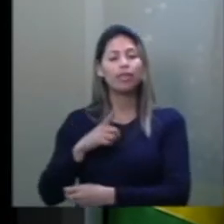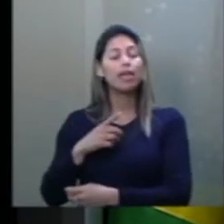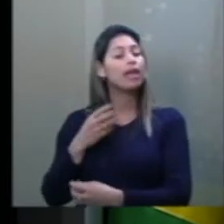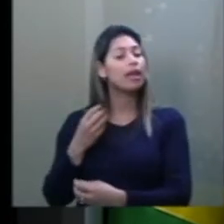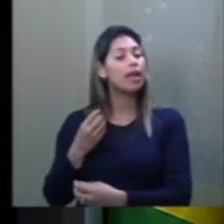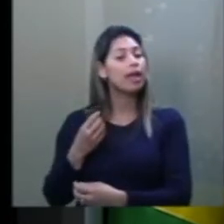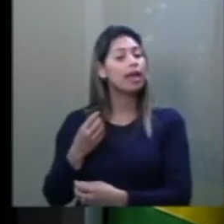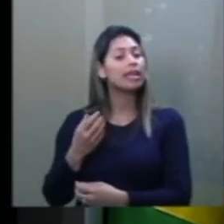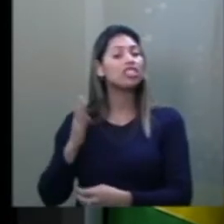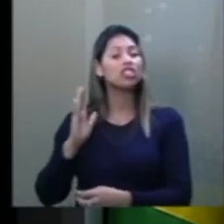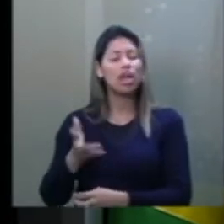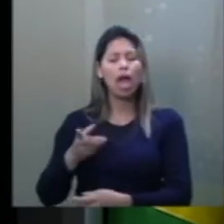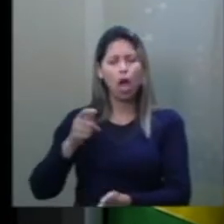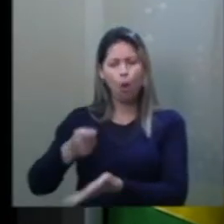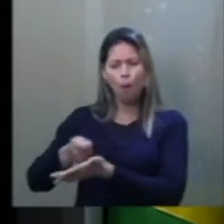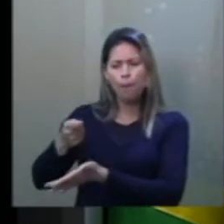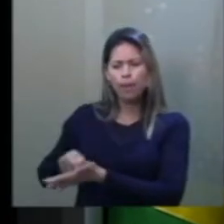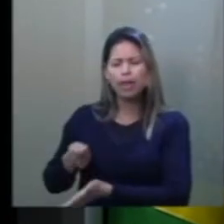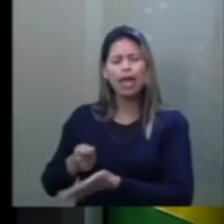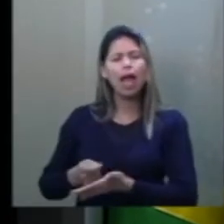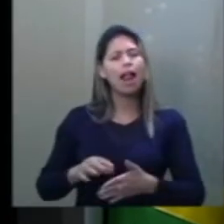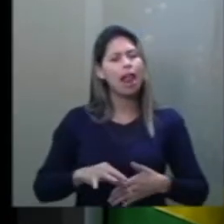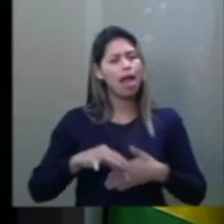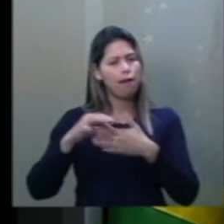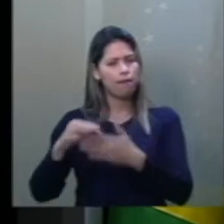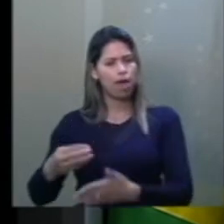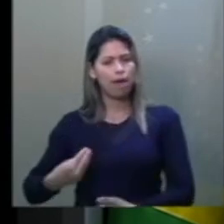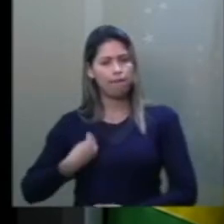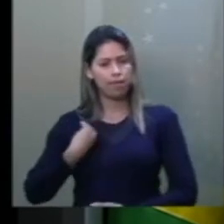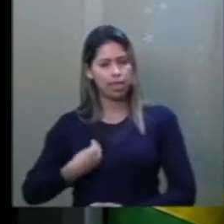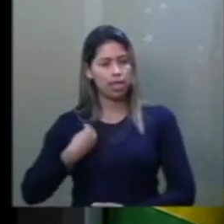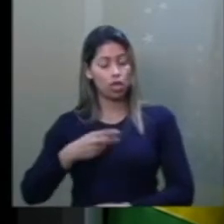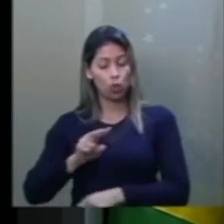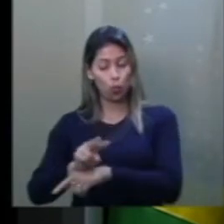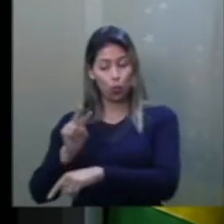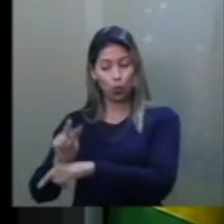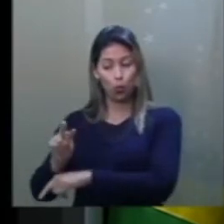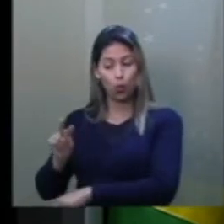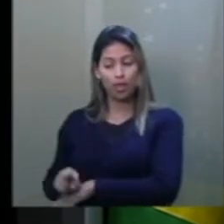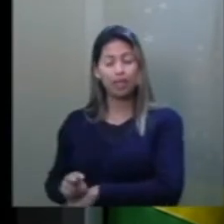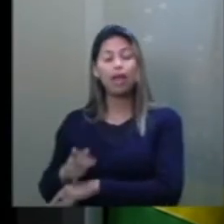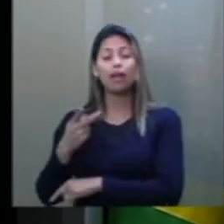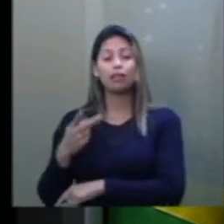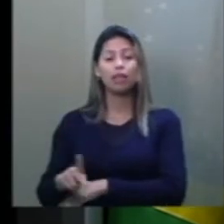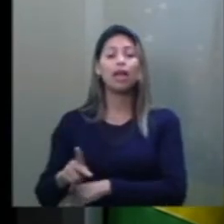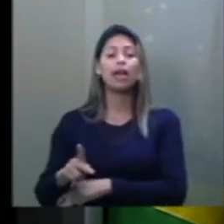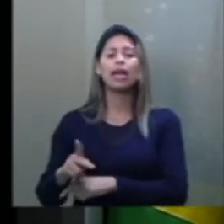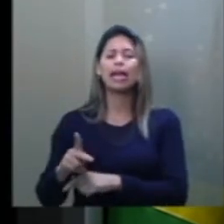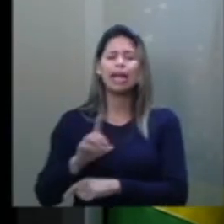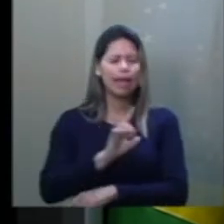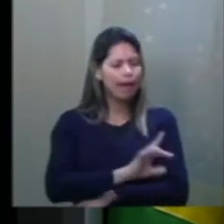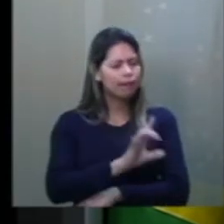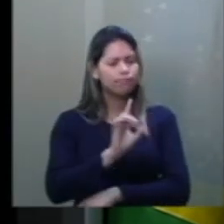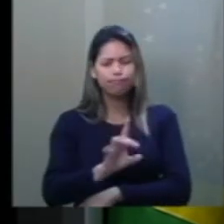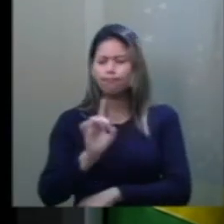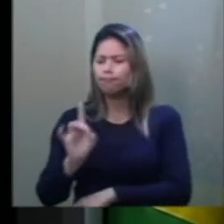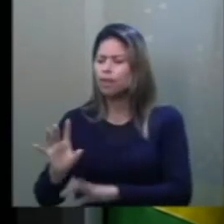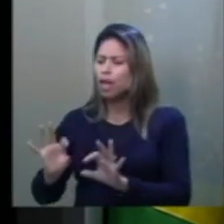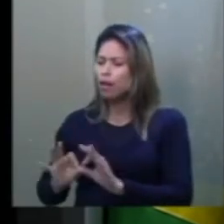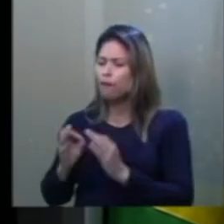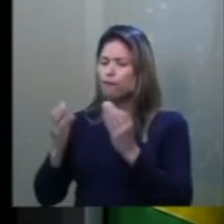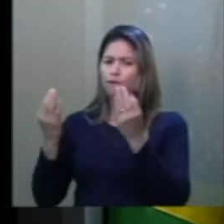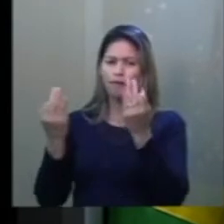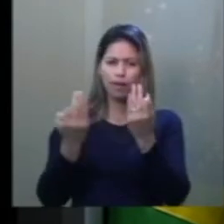quase que obrigados a levar suas vidas a fim de proteger os seus familiares e cada